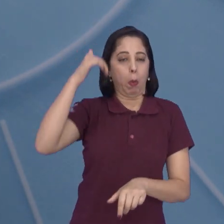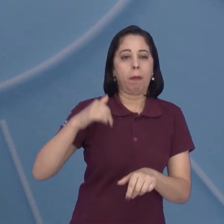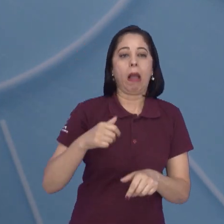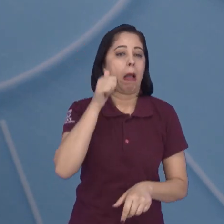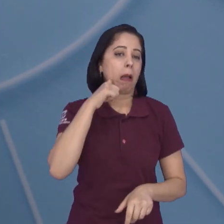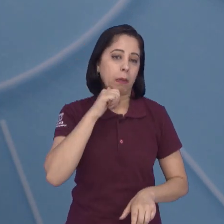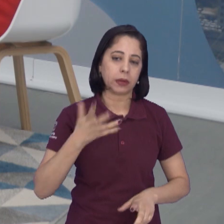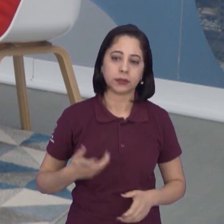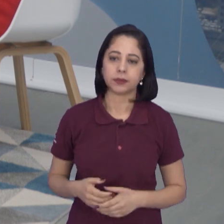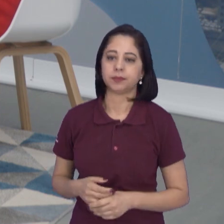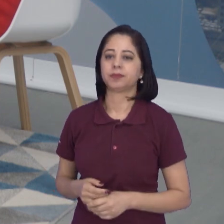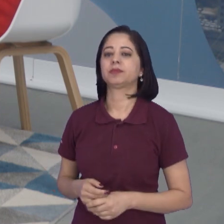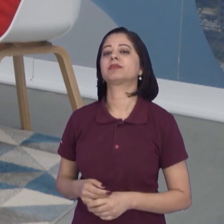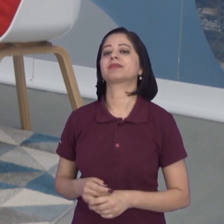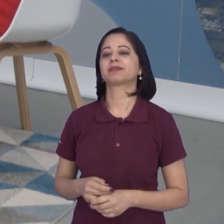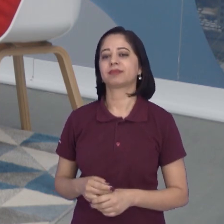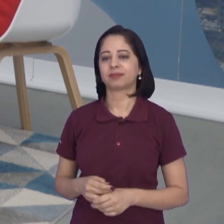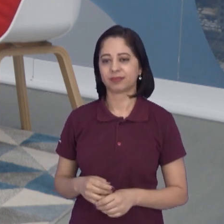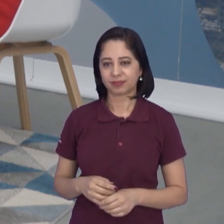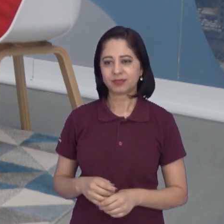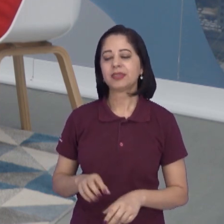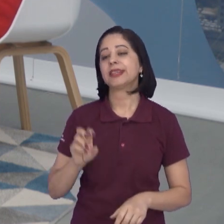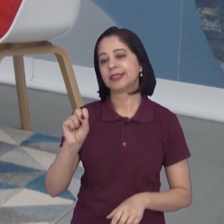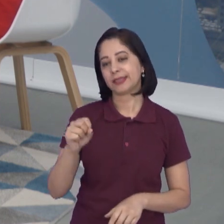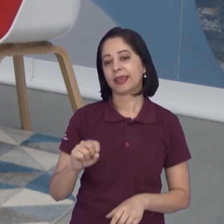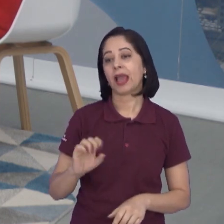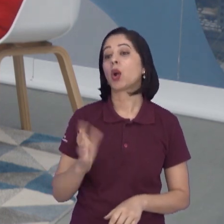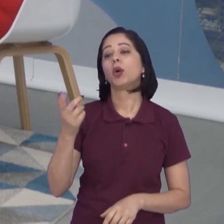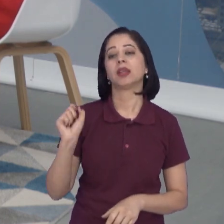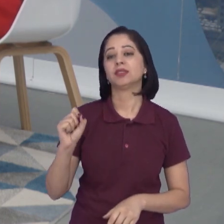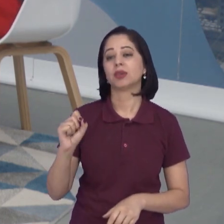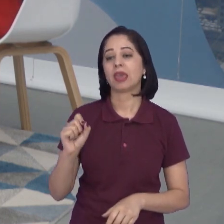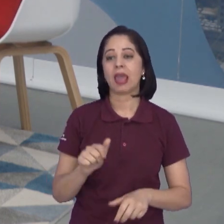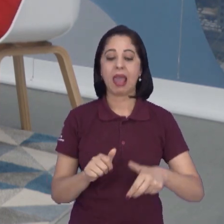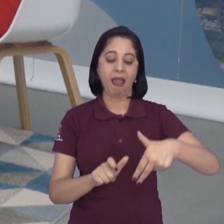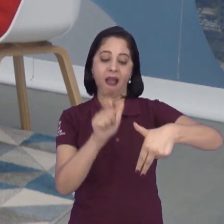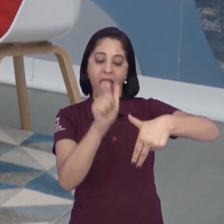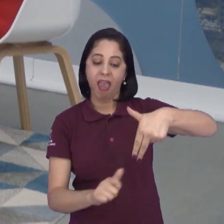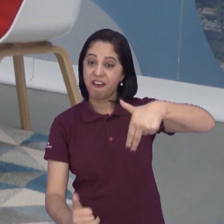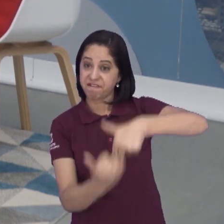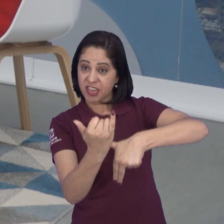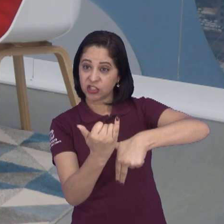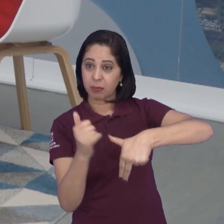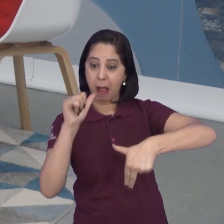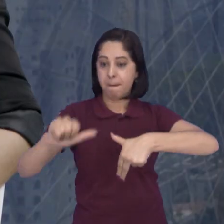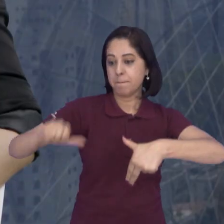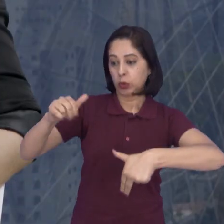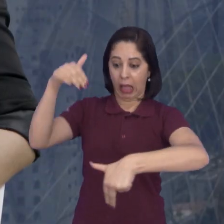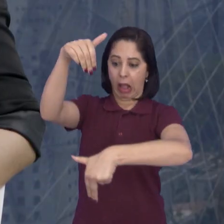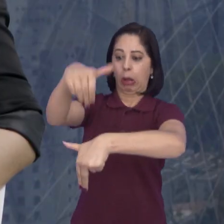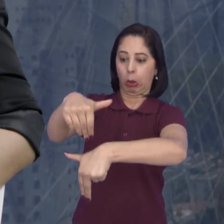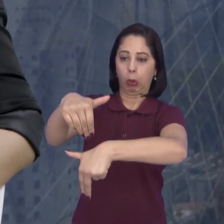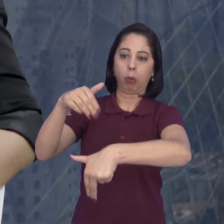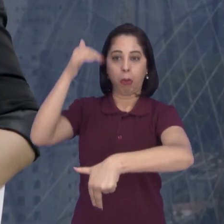sentido? A inversão a vítima virando, né? A gente pensa a inversão, né? Por isso tantas mulheres temem em